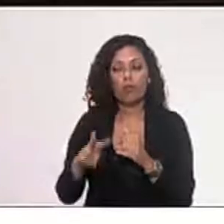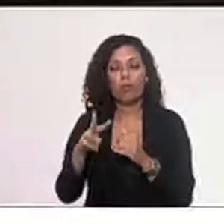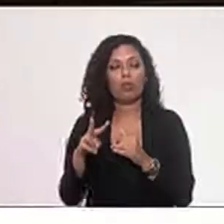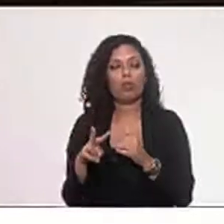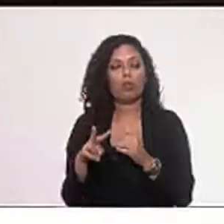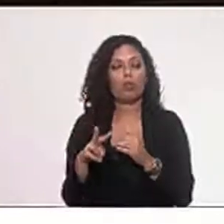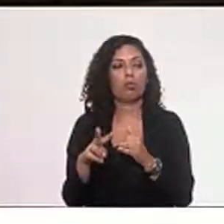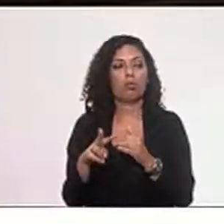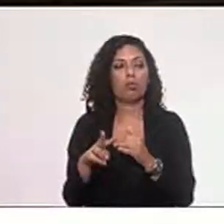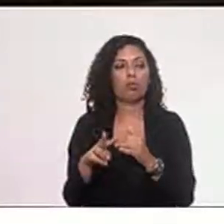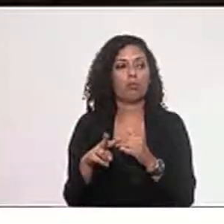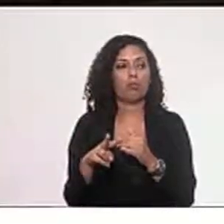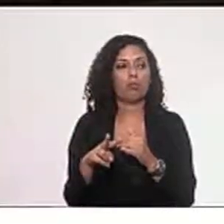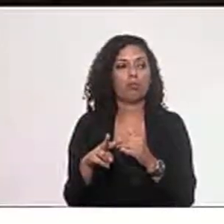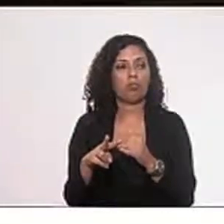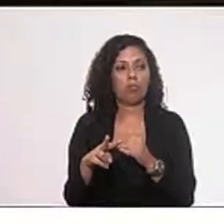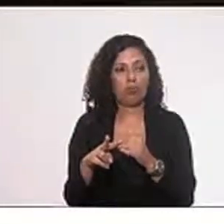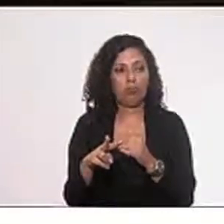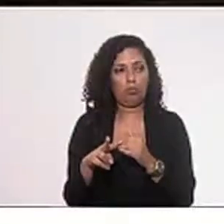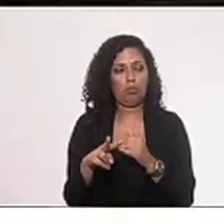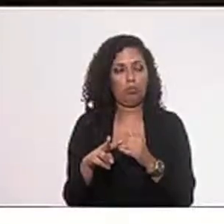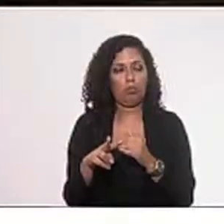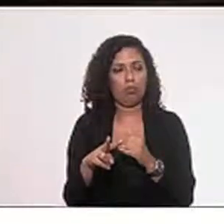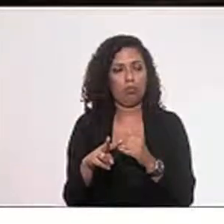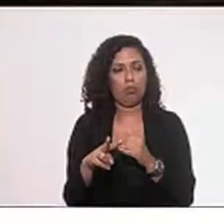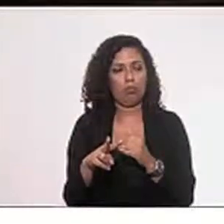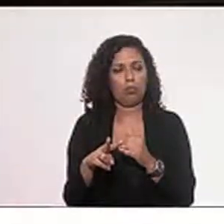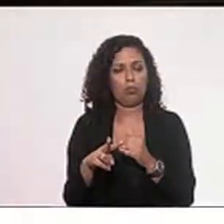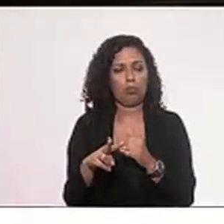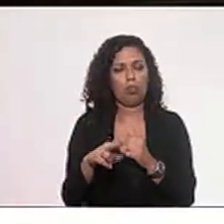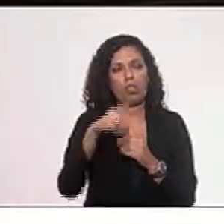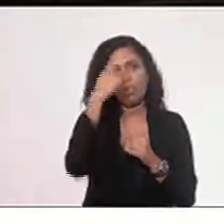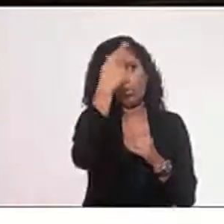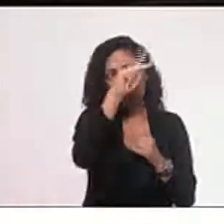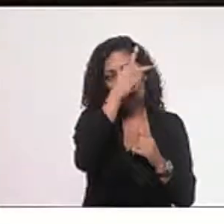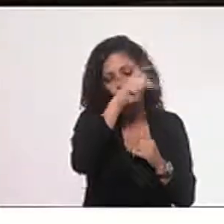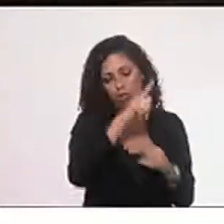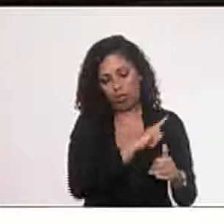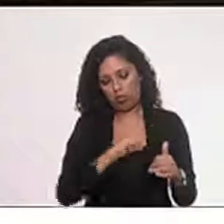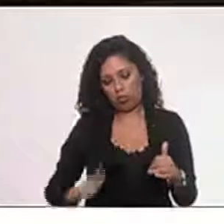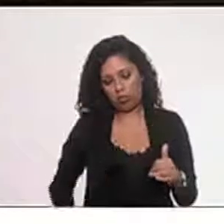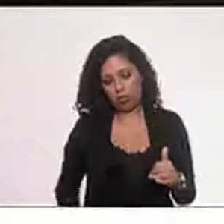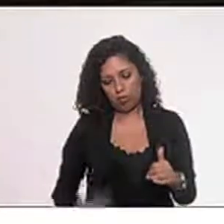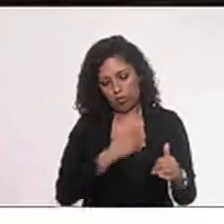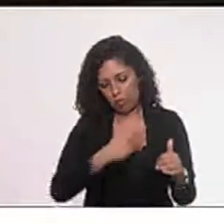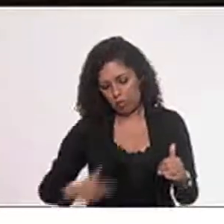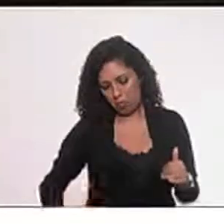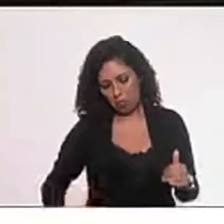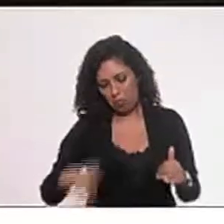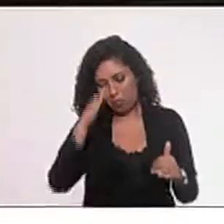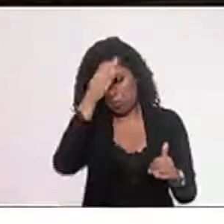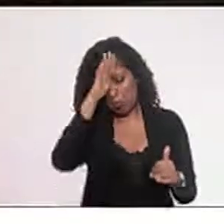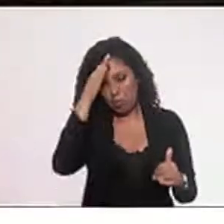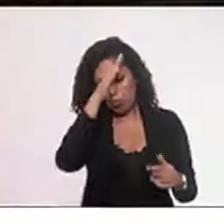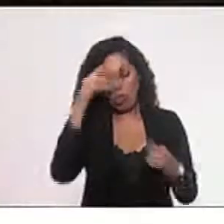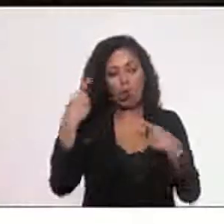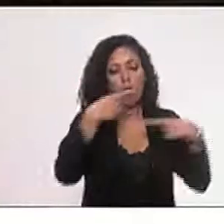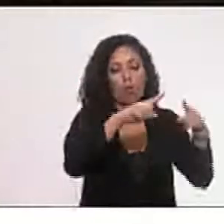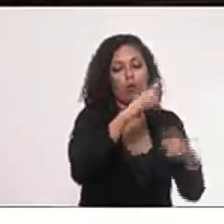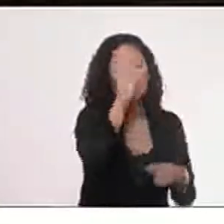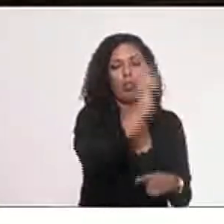a ofensiva diz fechada pelo governo sair do bolsonaro contra as universidades e os institutos